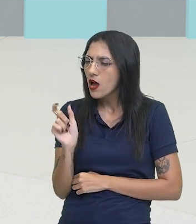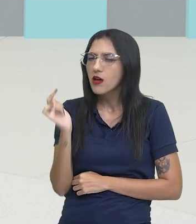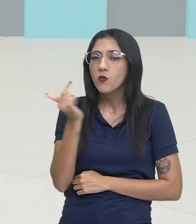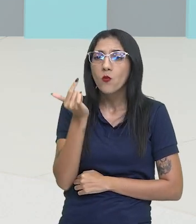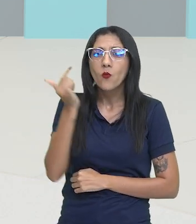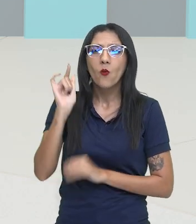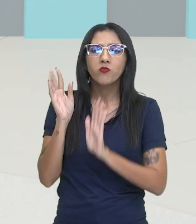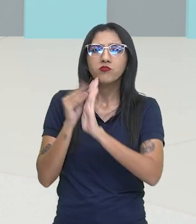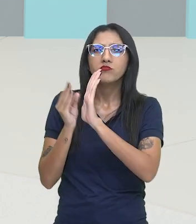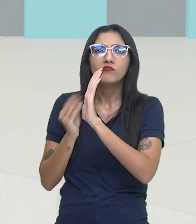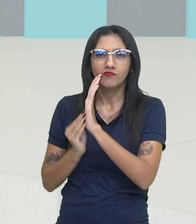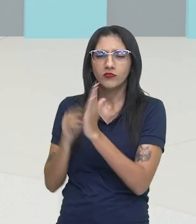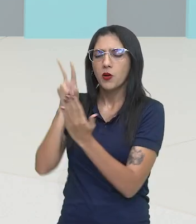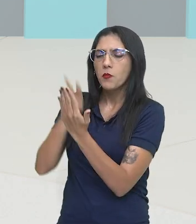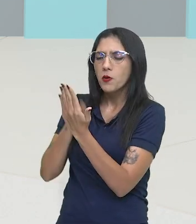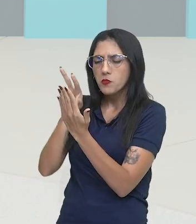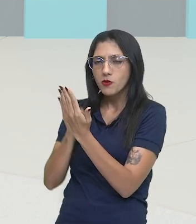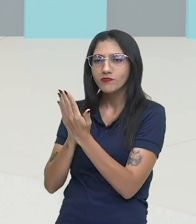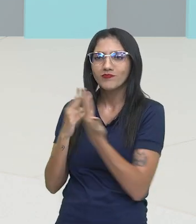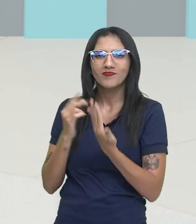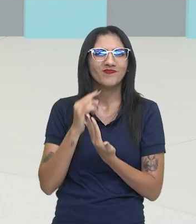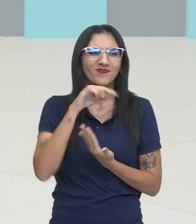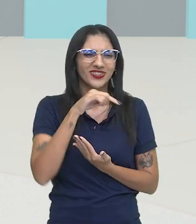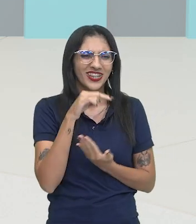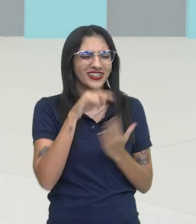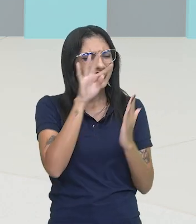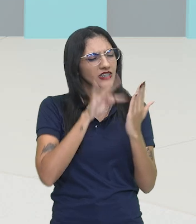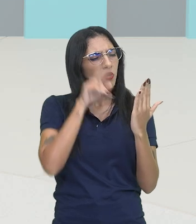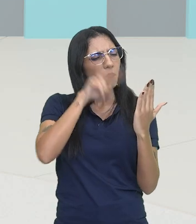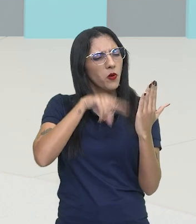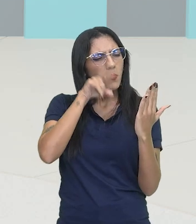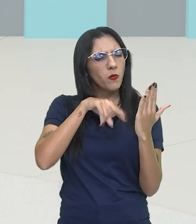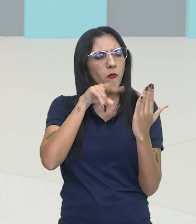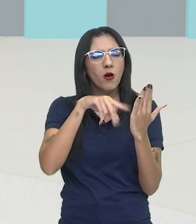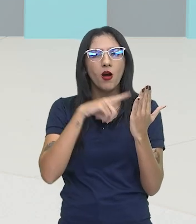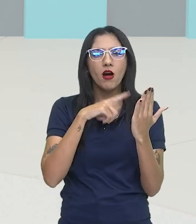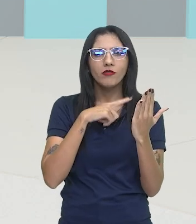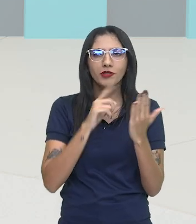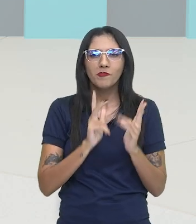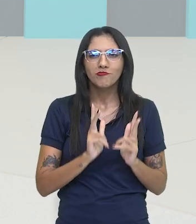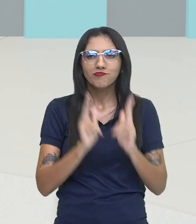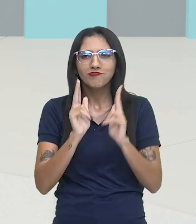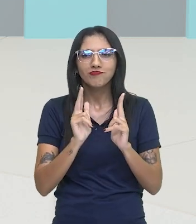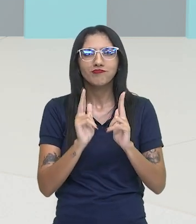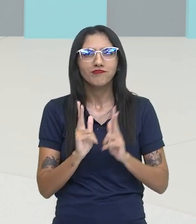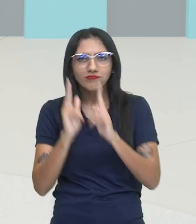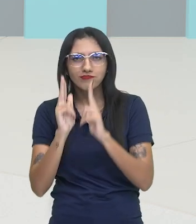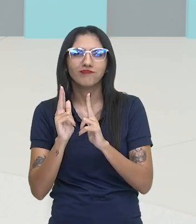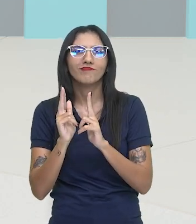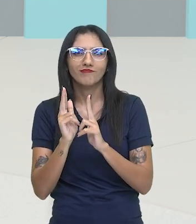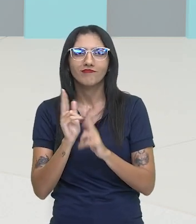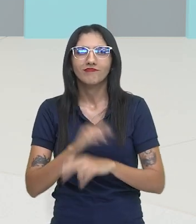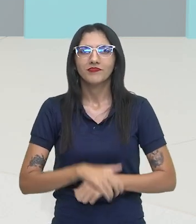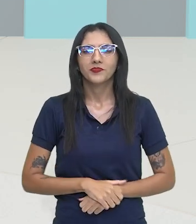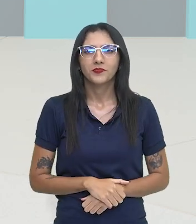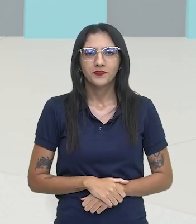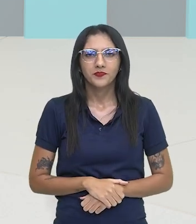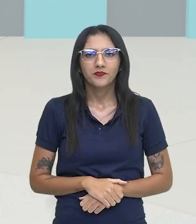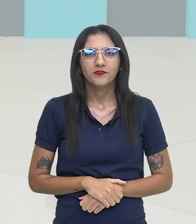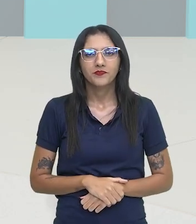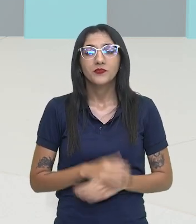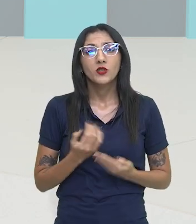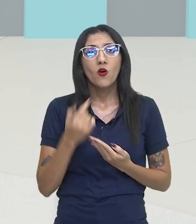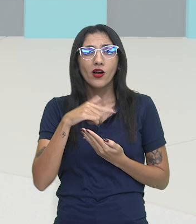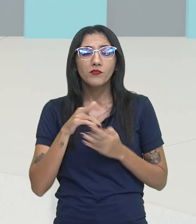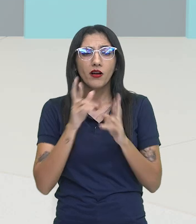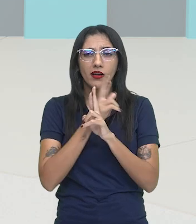outro conteúdo. Então não é uma leitura linear, a gente tem essas pausas no decorrer do texto, tá bom? E o hipertexto não